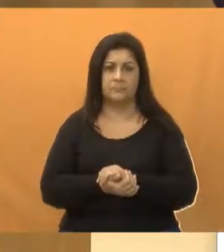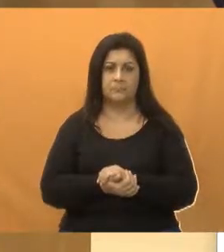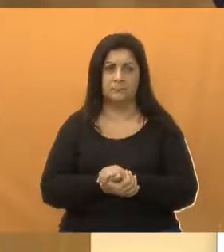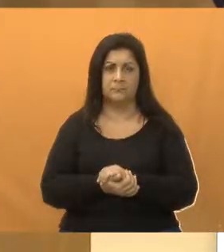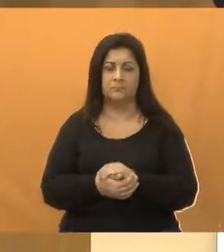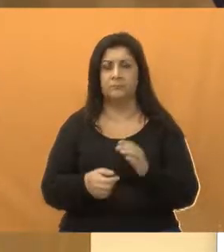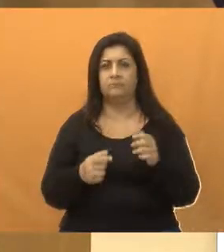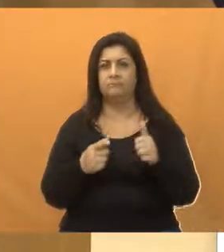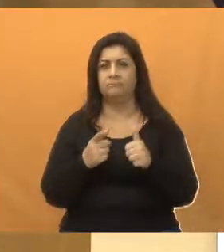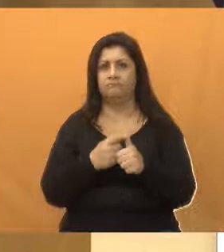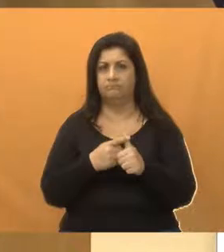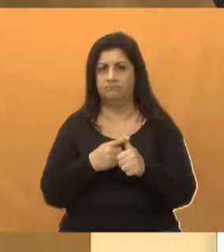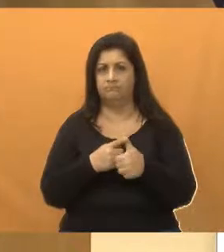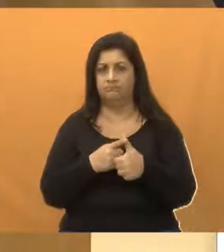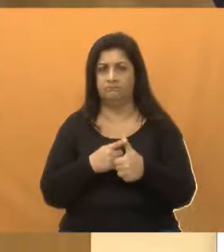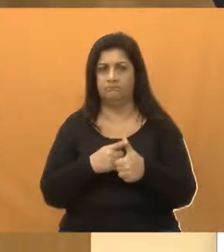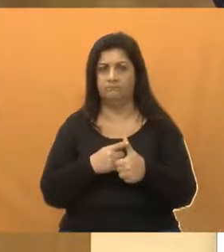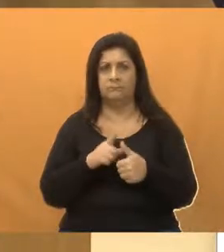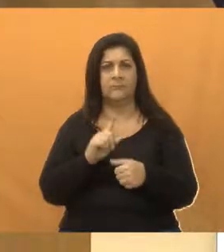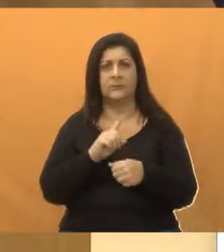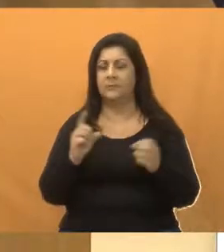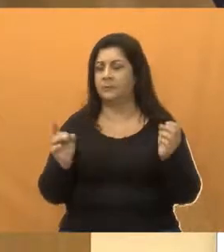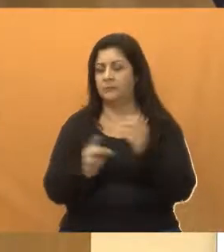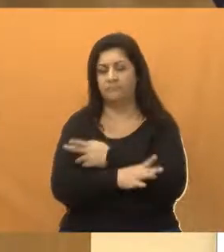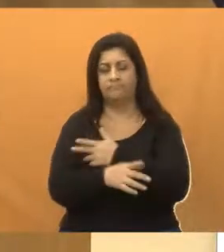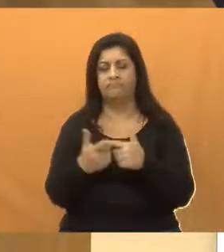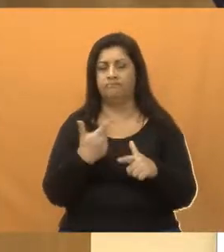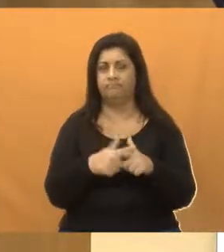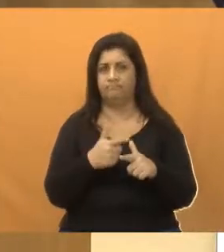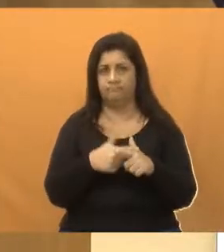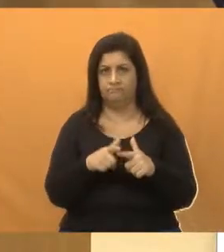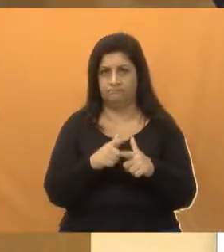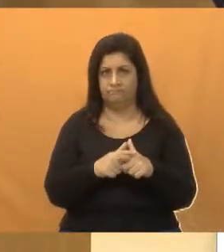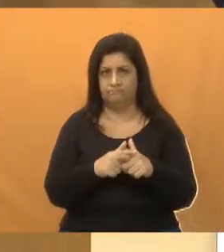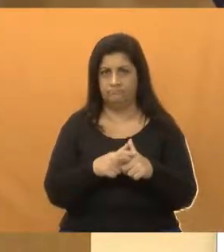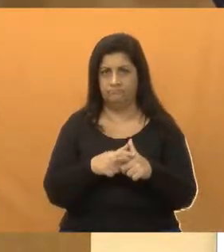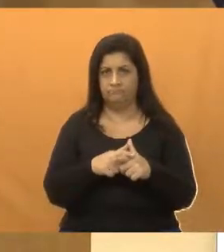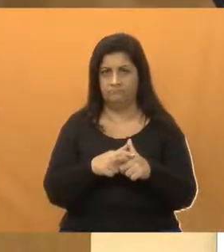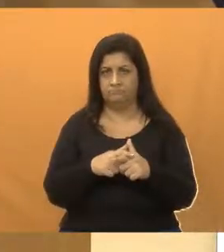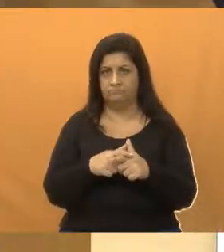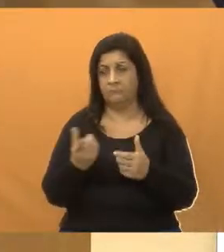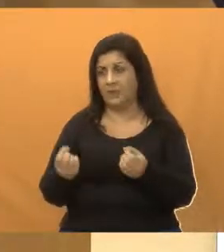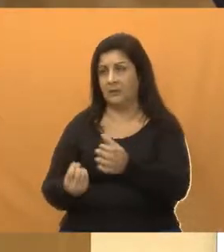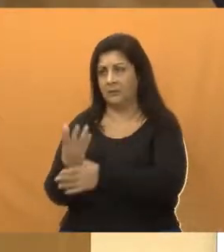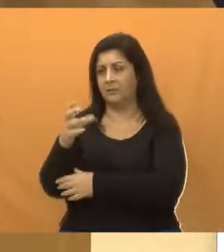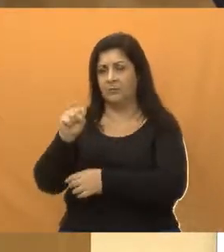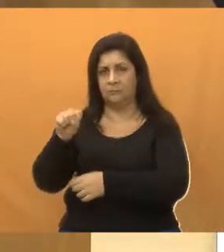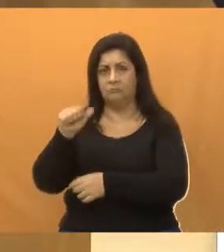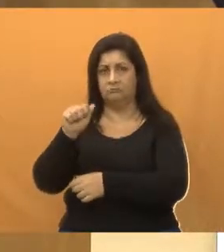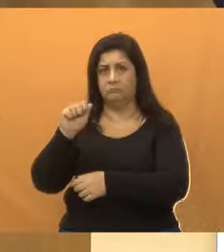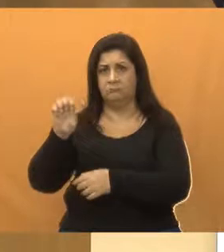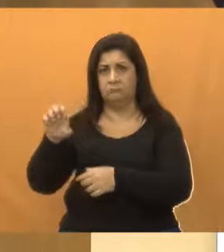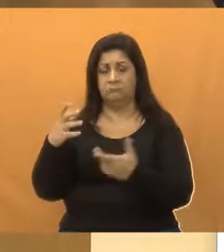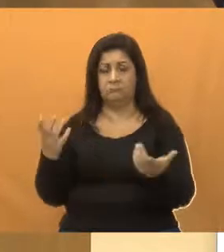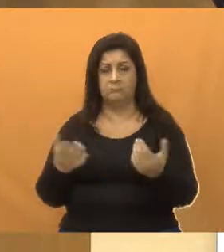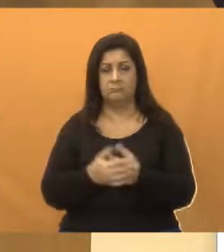você, primeiro, não resolve o problema para o qual o SAI foi criado, e você,